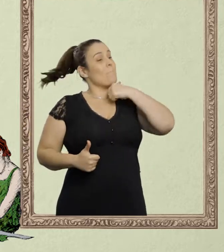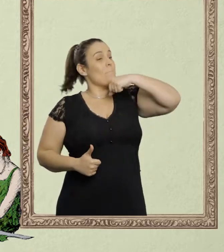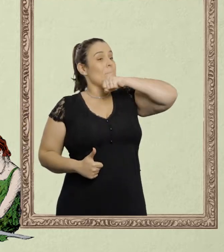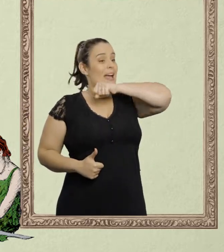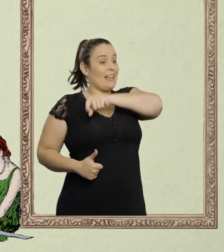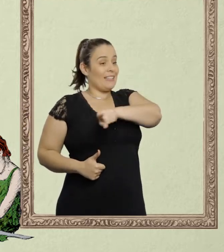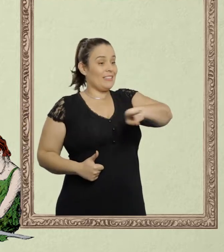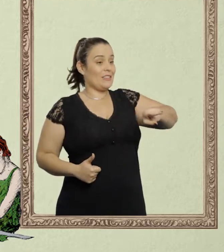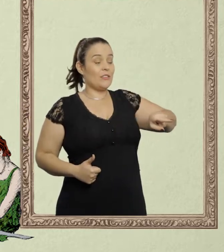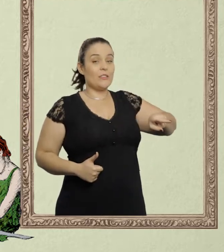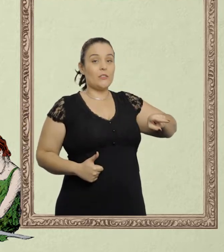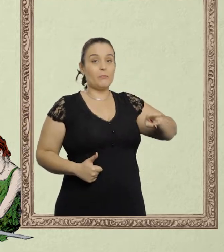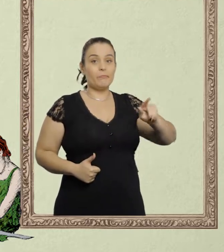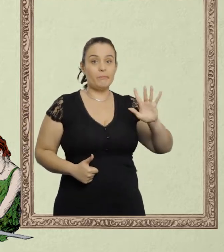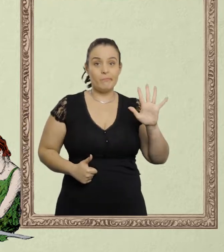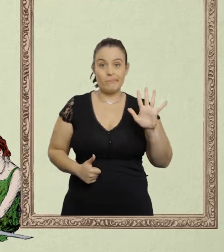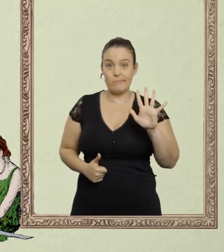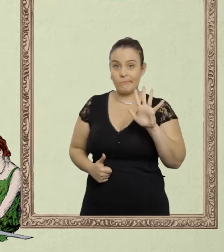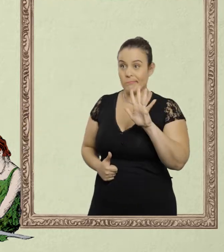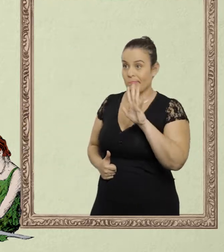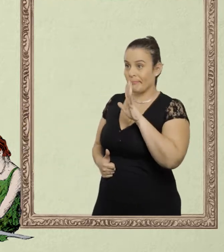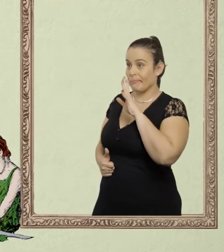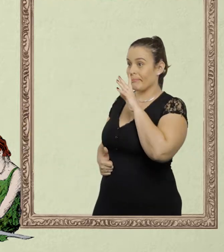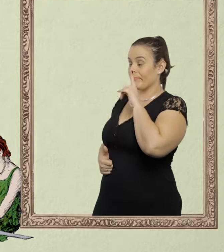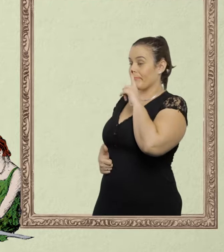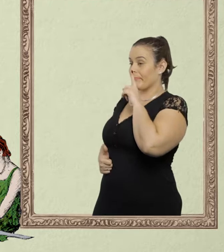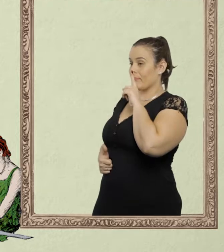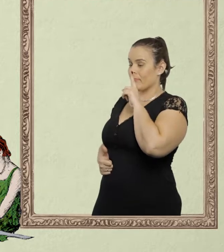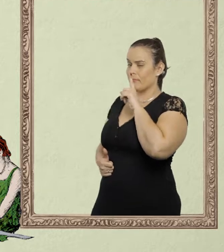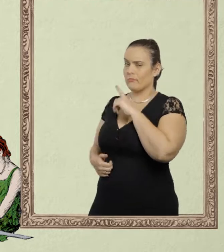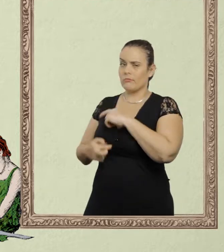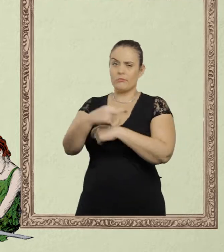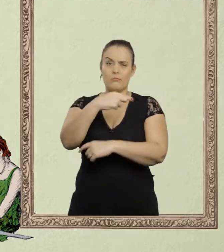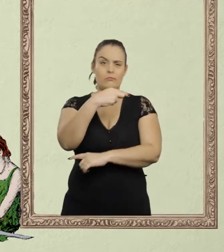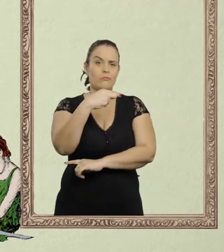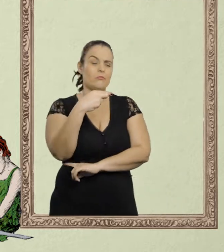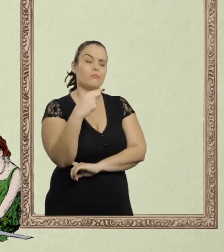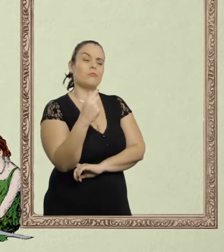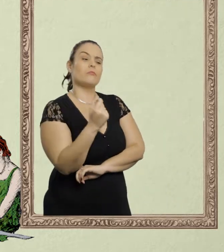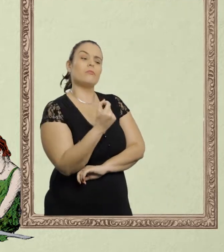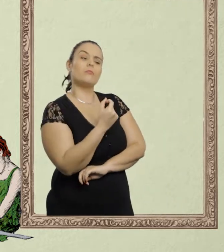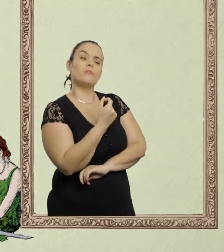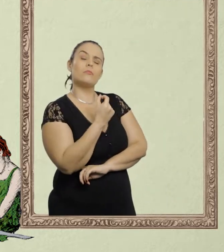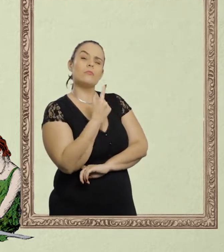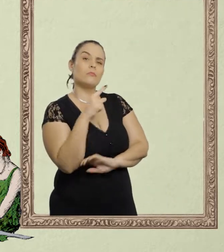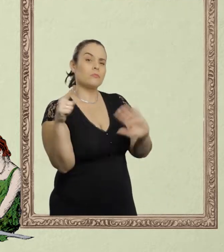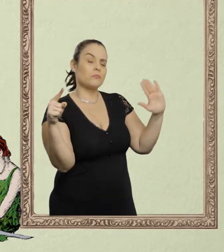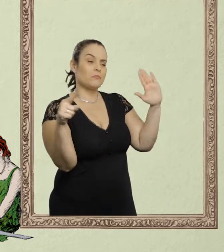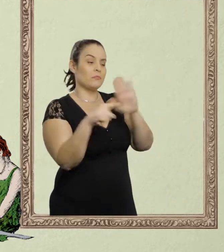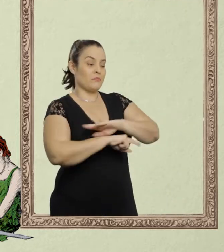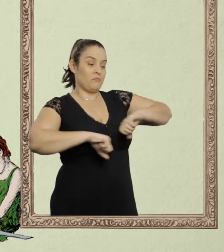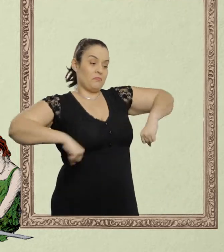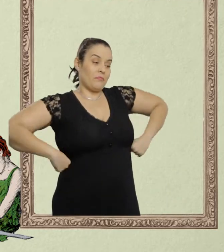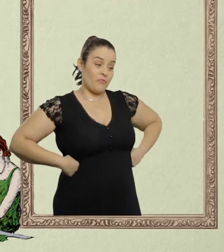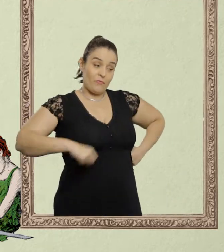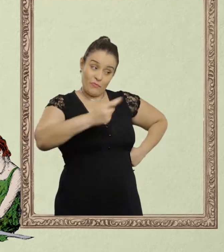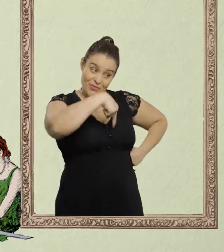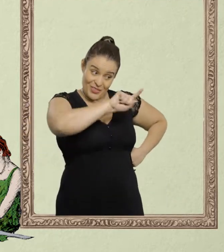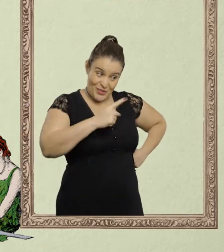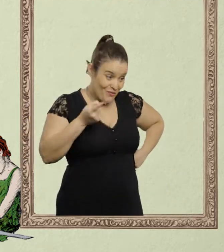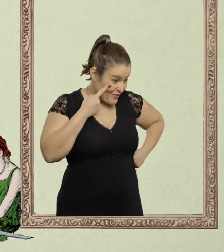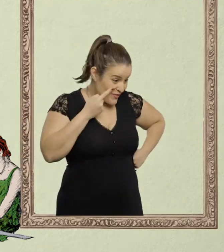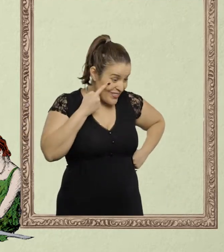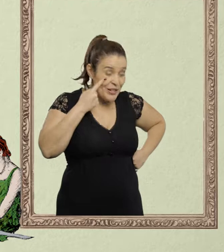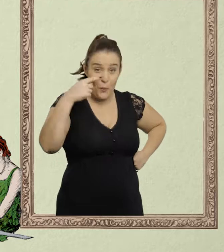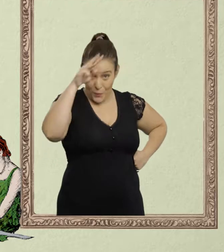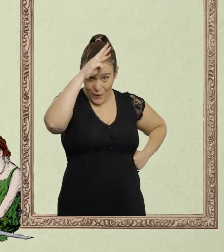vocês!" Ninguém respondeu. Peter achou estranho e perguntou: "Vocês viram